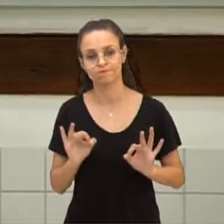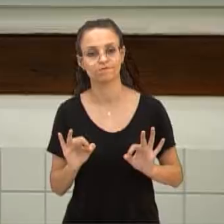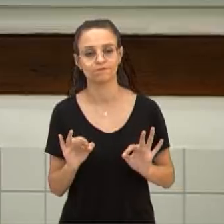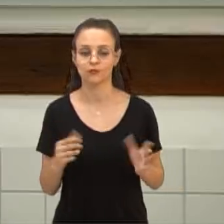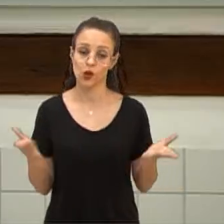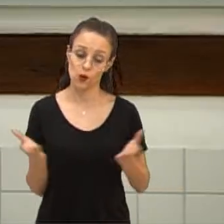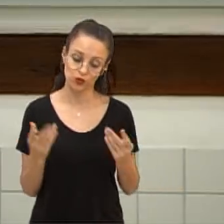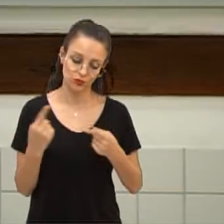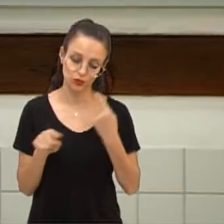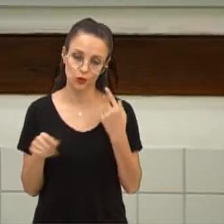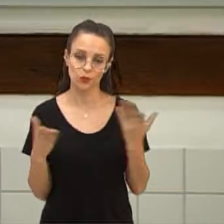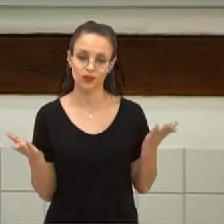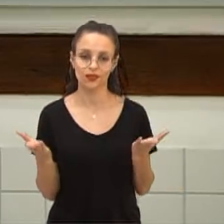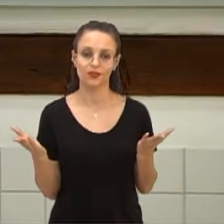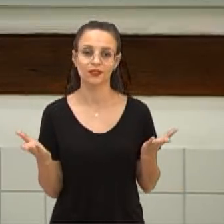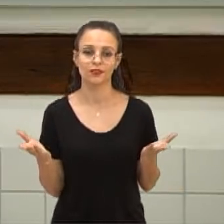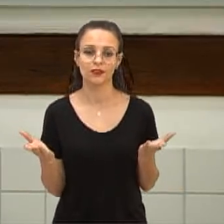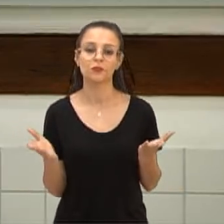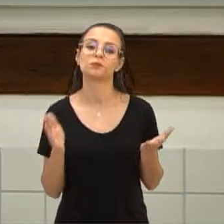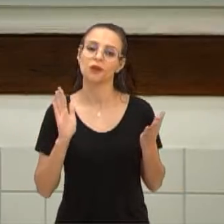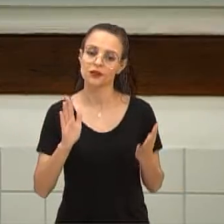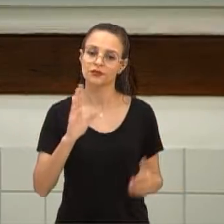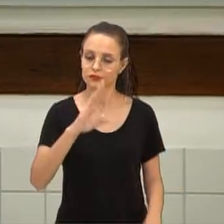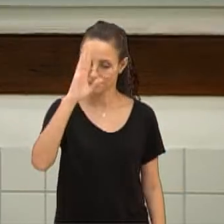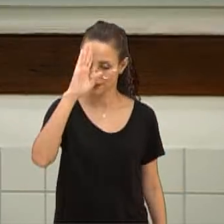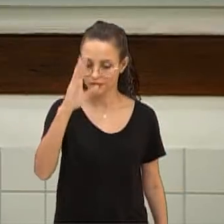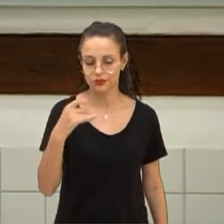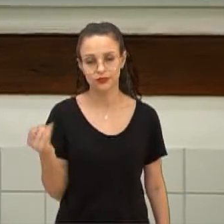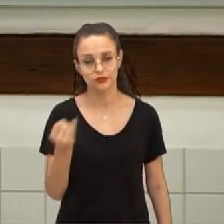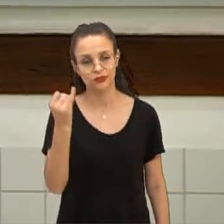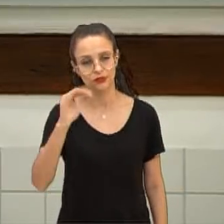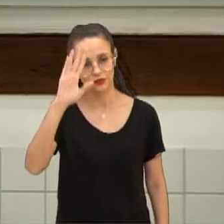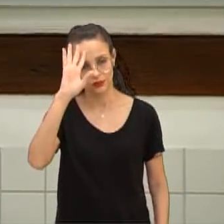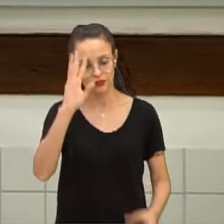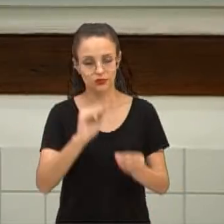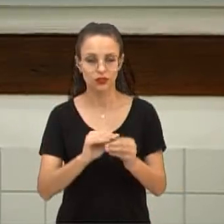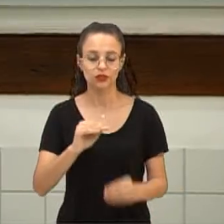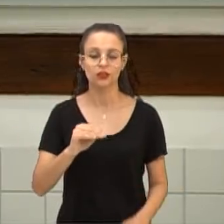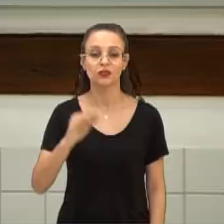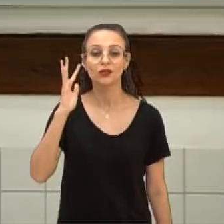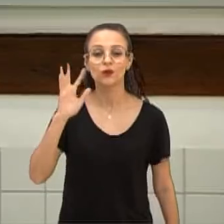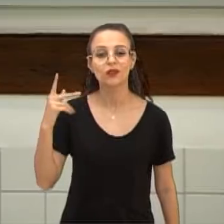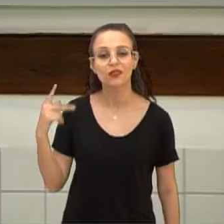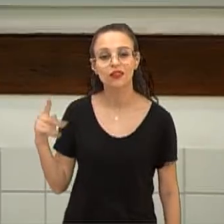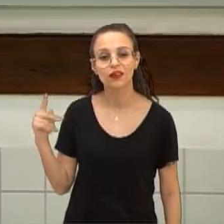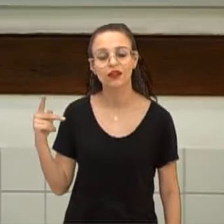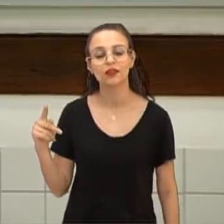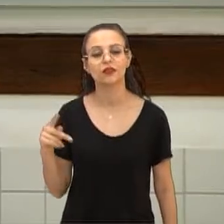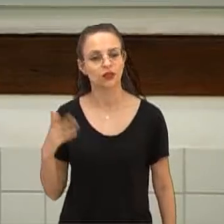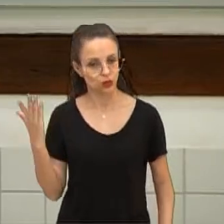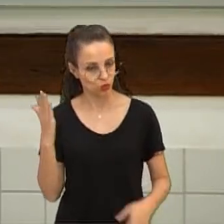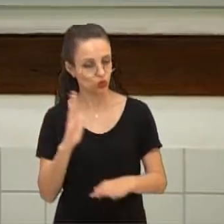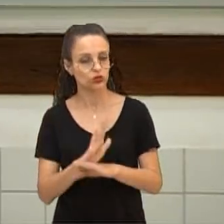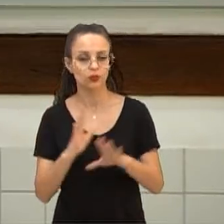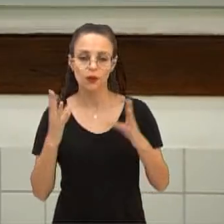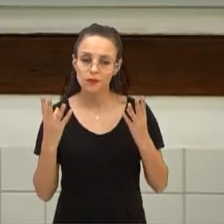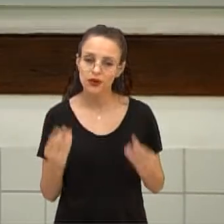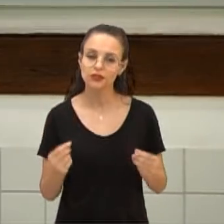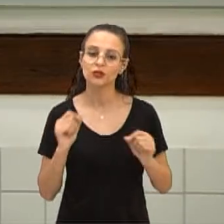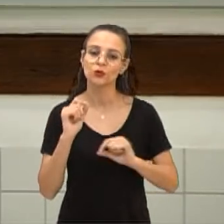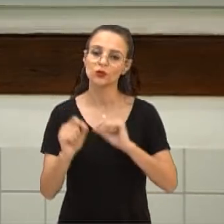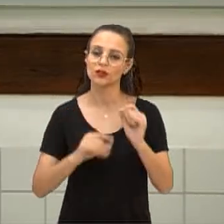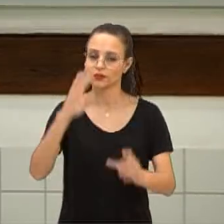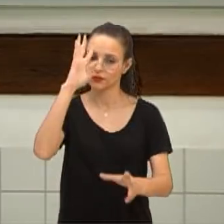para os dias de hoje. Mas é fundamental entendermos que a teoria do Lamarck, ela contribuiu bastante para aquilo